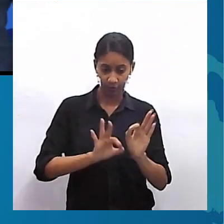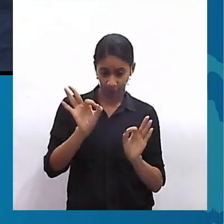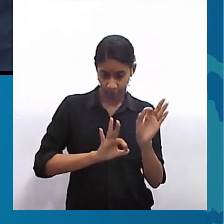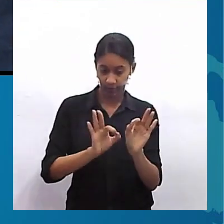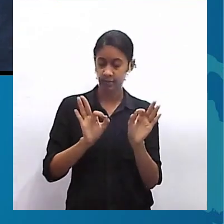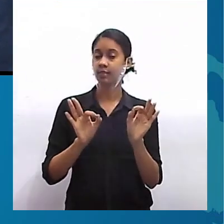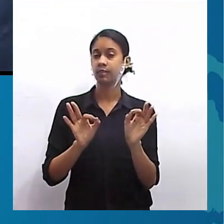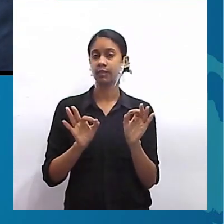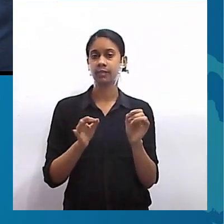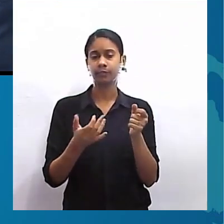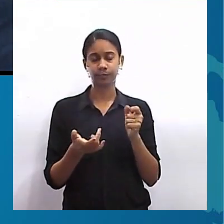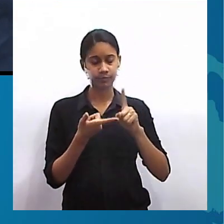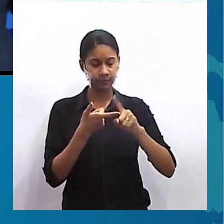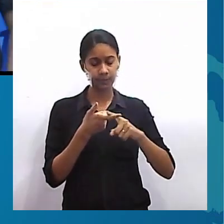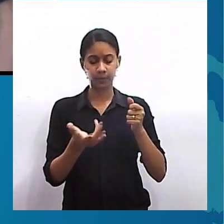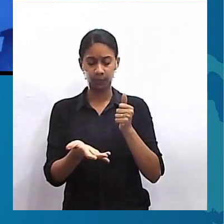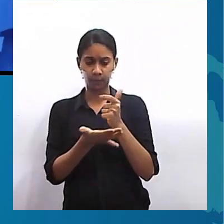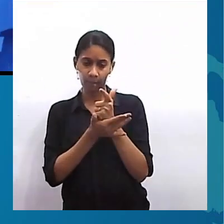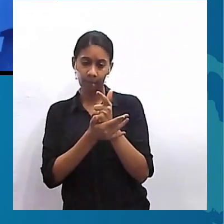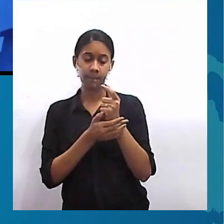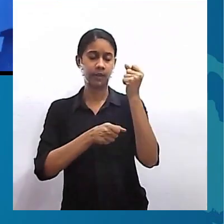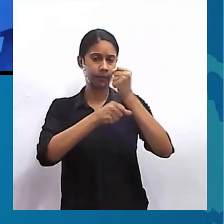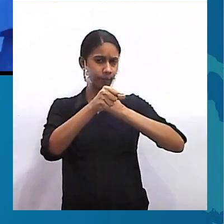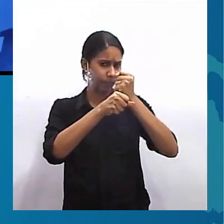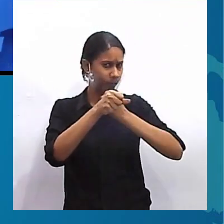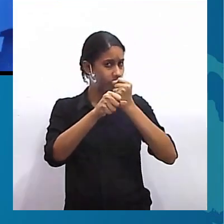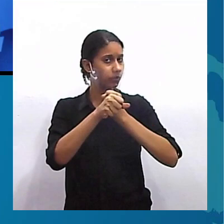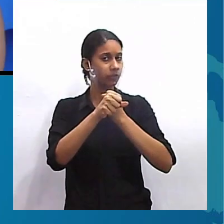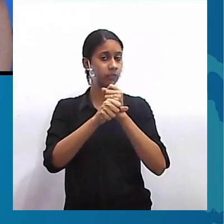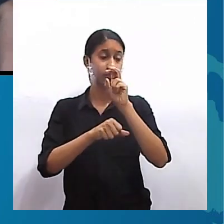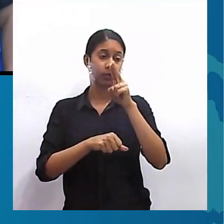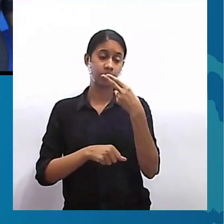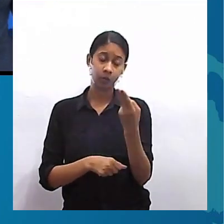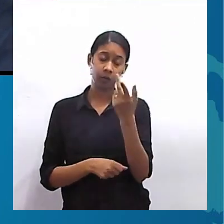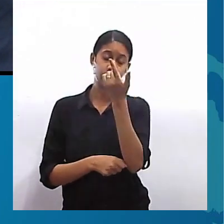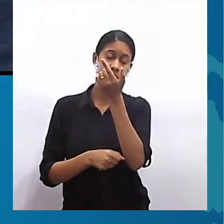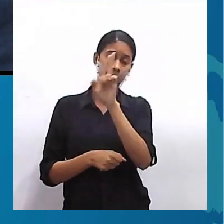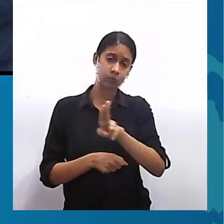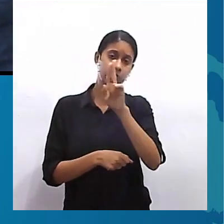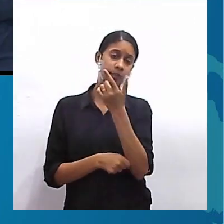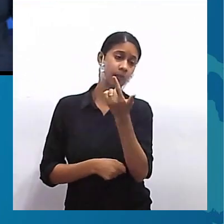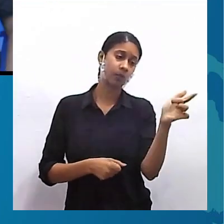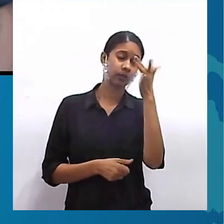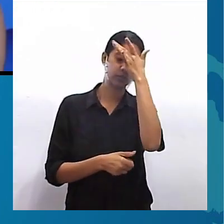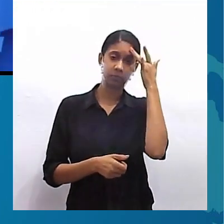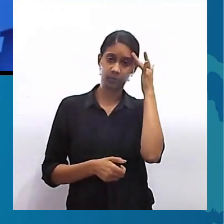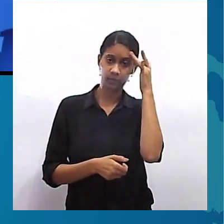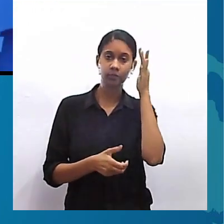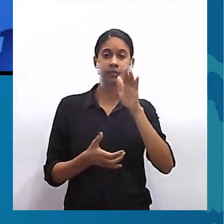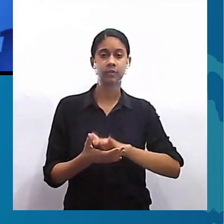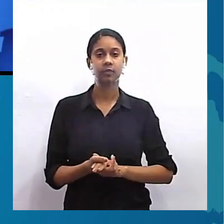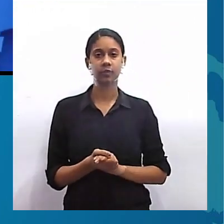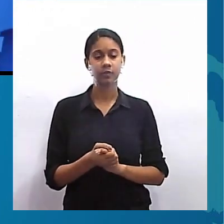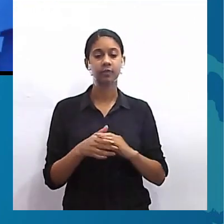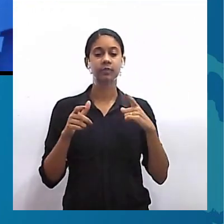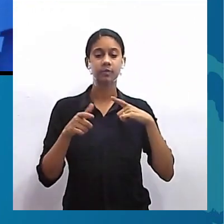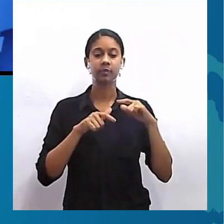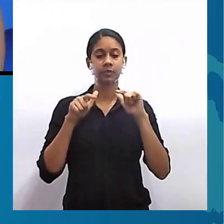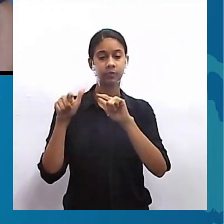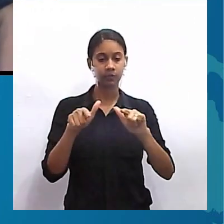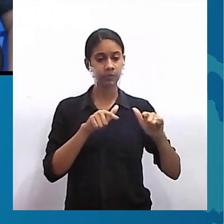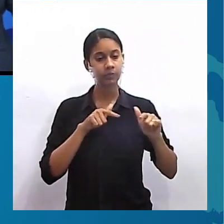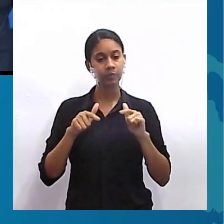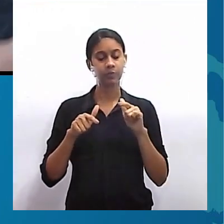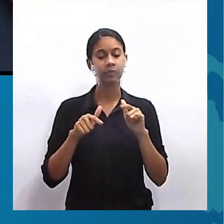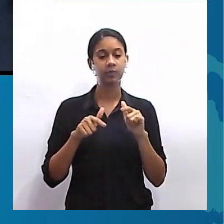Comprar, construir, alugar ou terceirizar as operações de distribuição, armazéns gerais, operadores logísticos ou condomínios